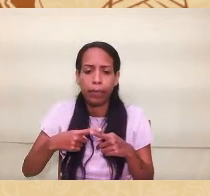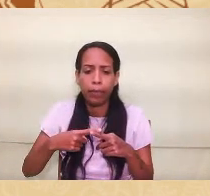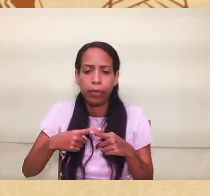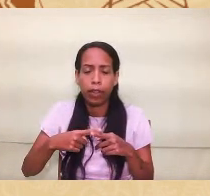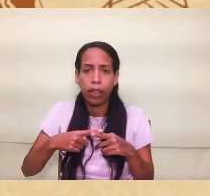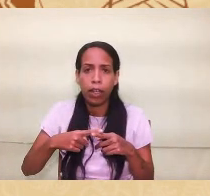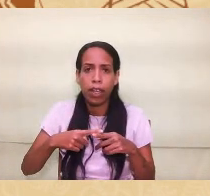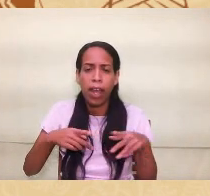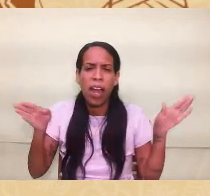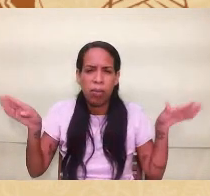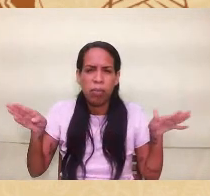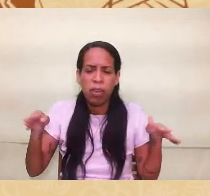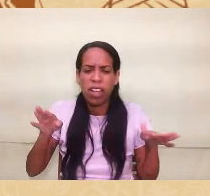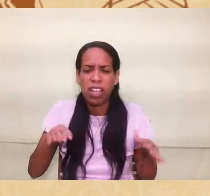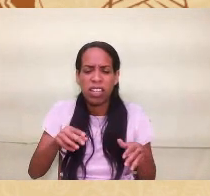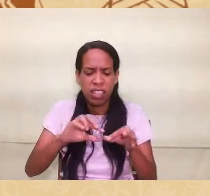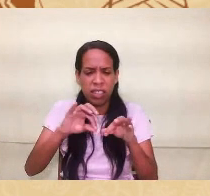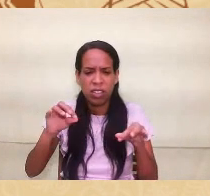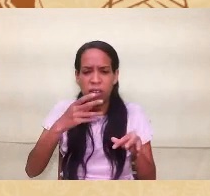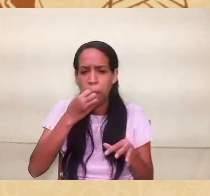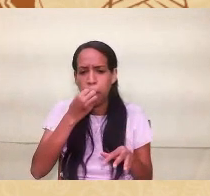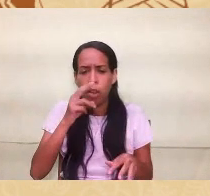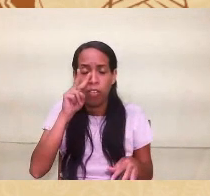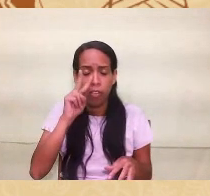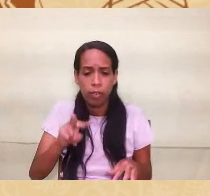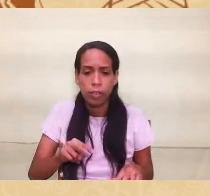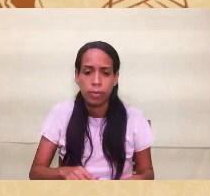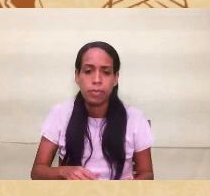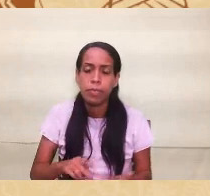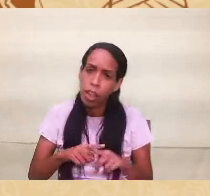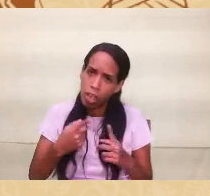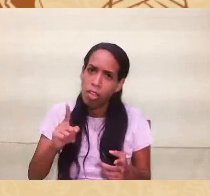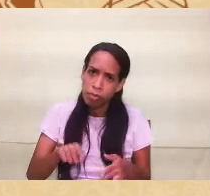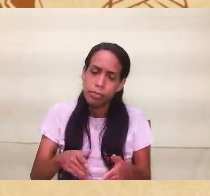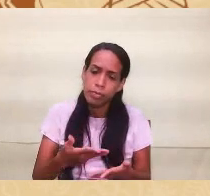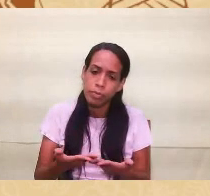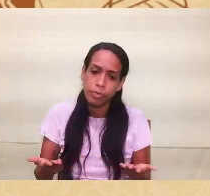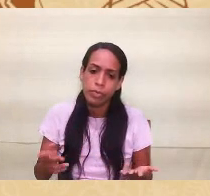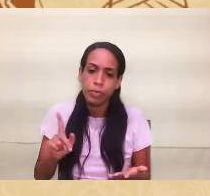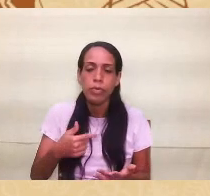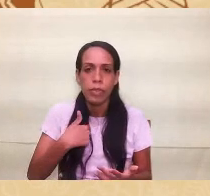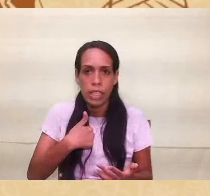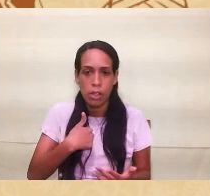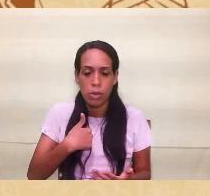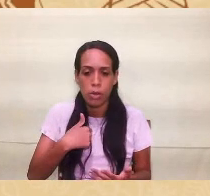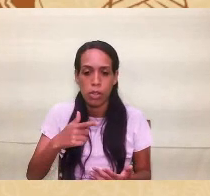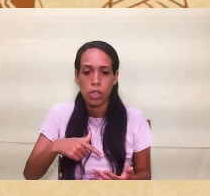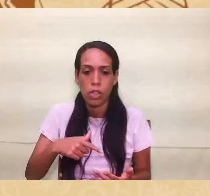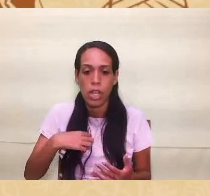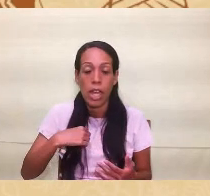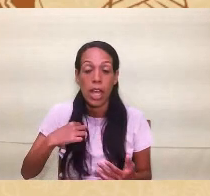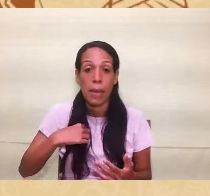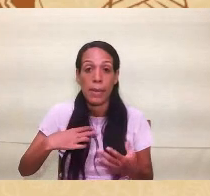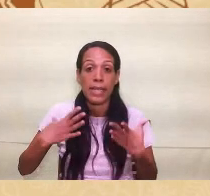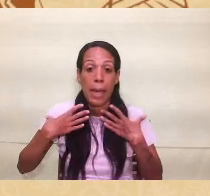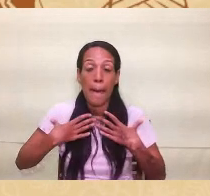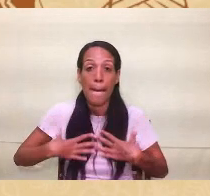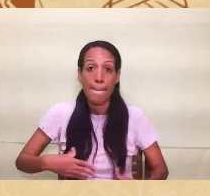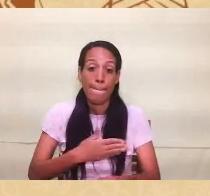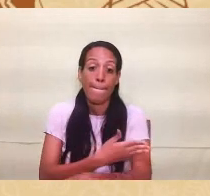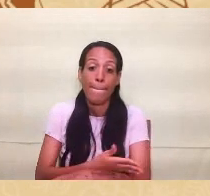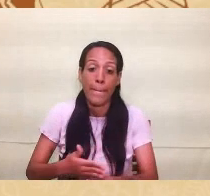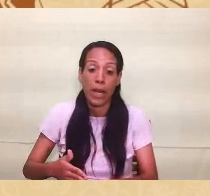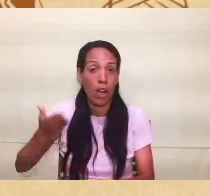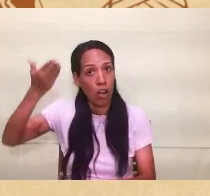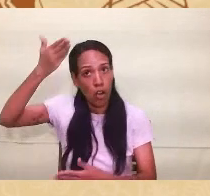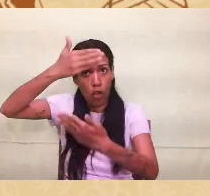das penas não fica bem aí para a visualização. Então é isso, esse sou eu, estou com uma camiseta branca. Aqui no